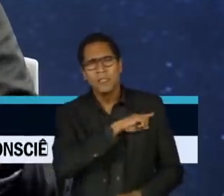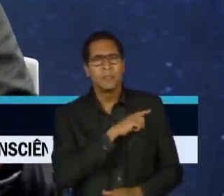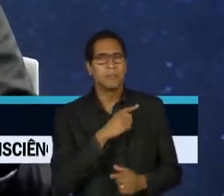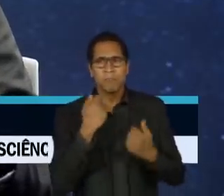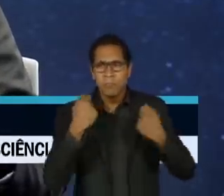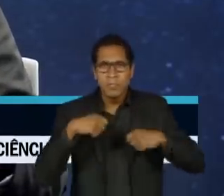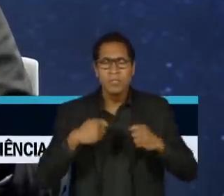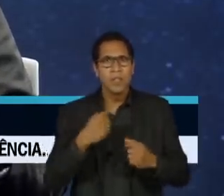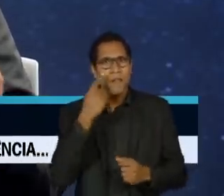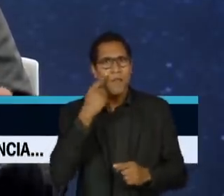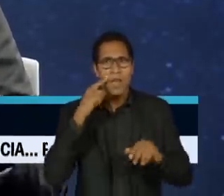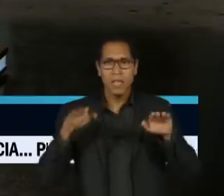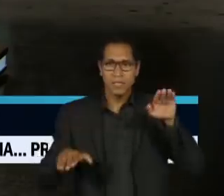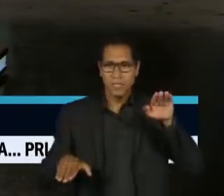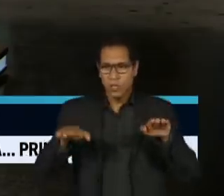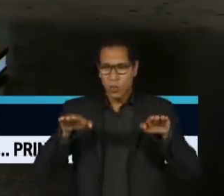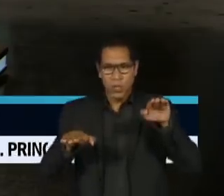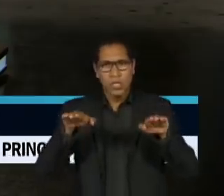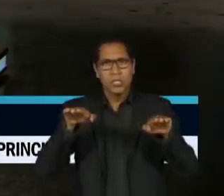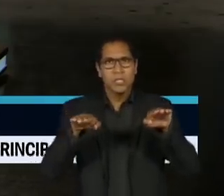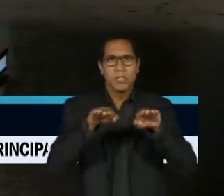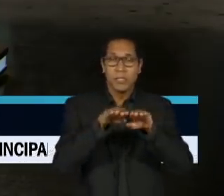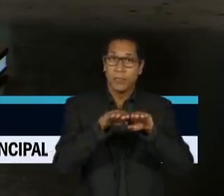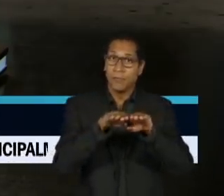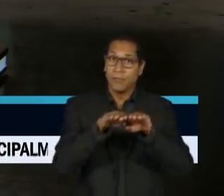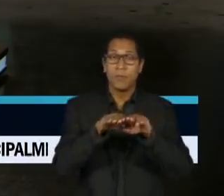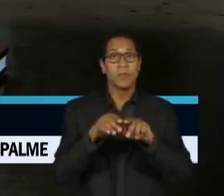superar essa desigualdade, todo mundo está em risco, né?